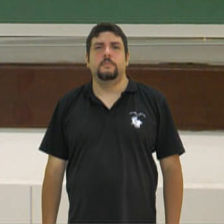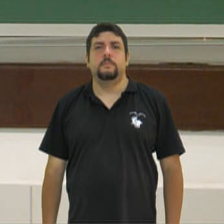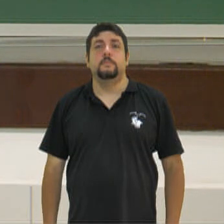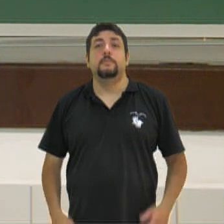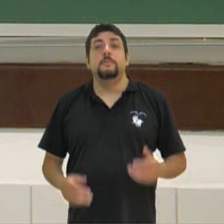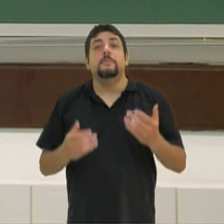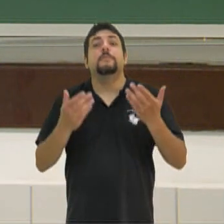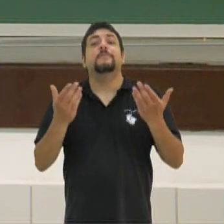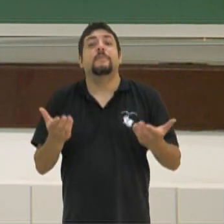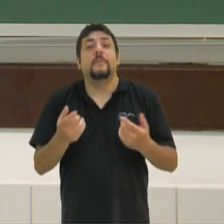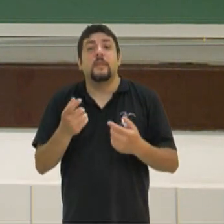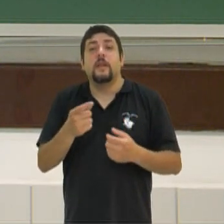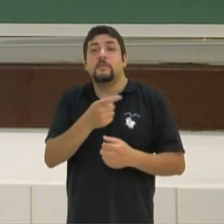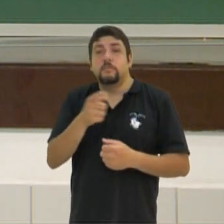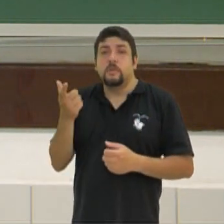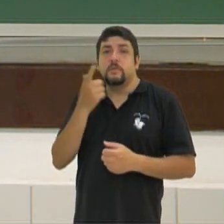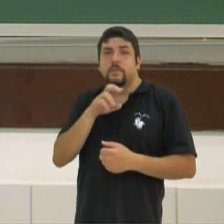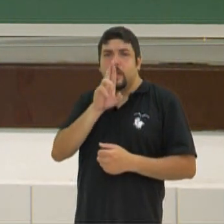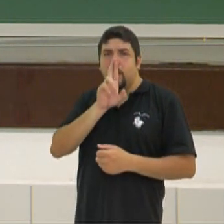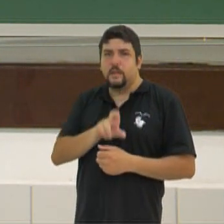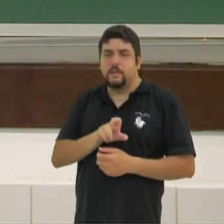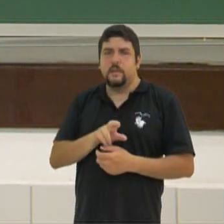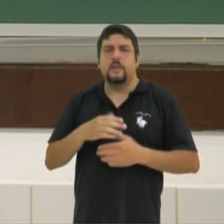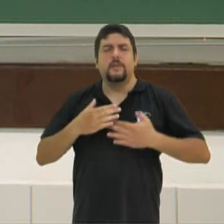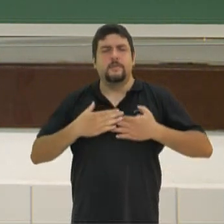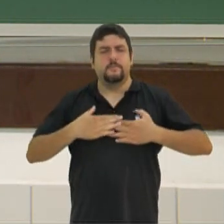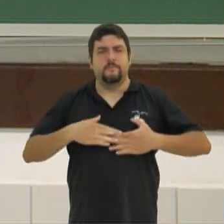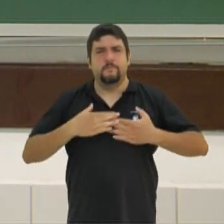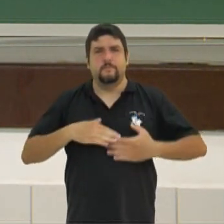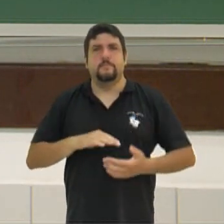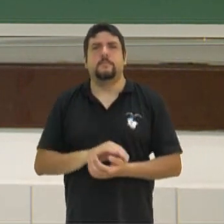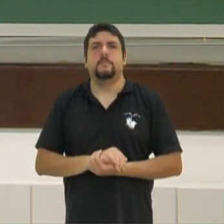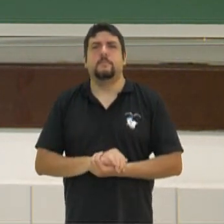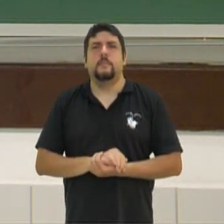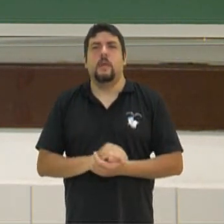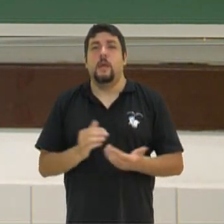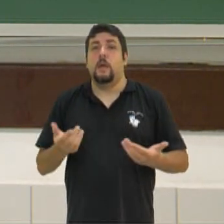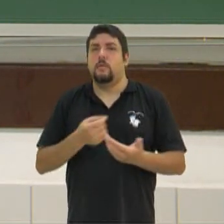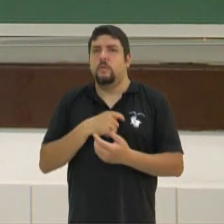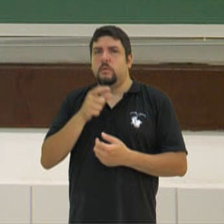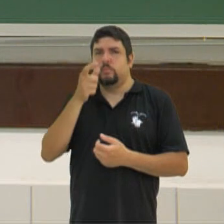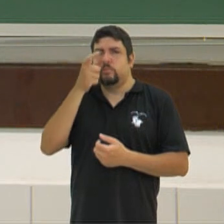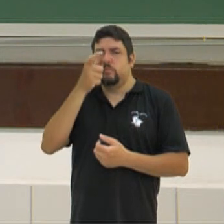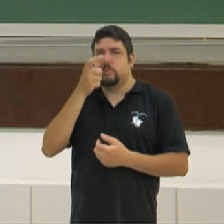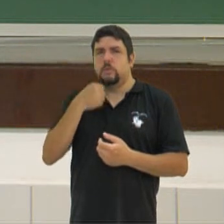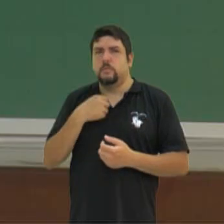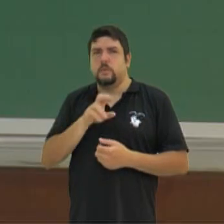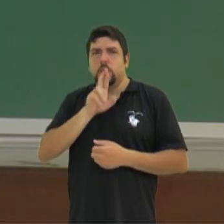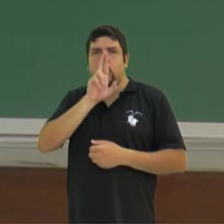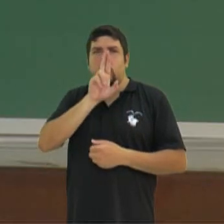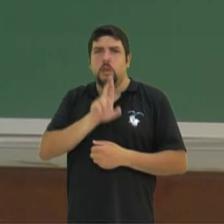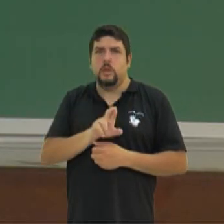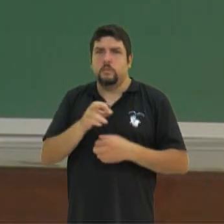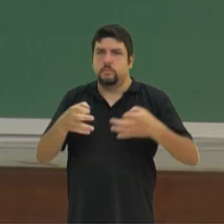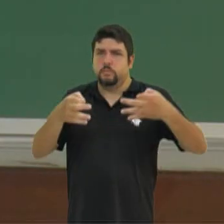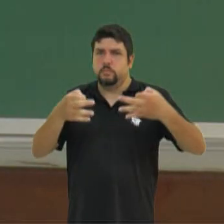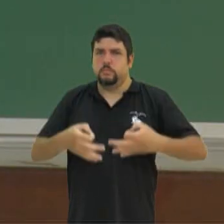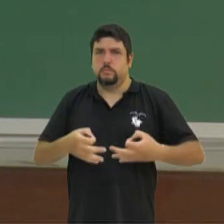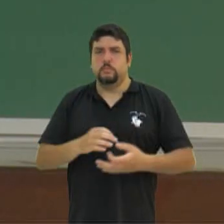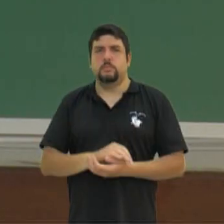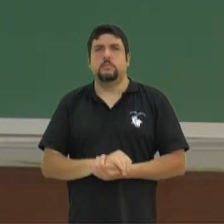E aí, pessoal, conseguiram responder? Tranquilo, né? Vamos dar uma olhada aqui, então, nas respostas